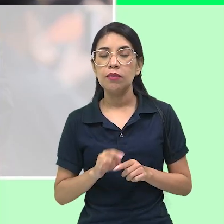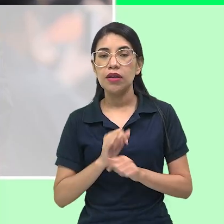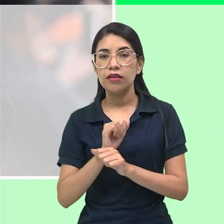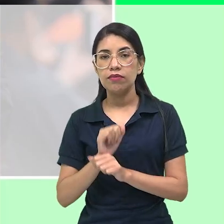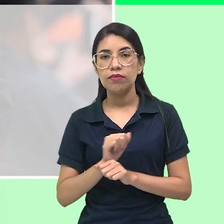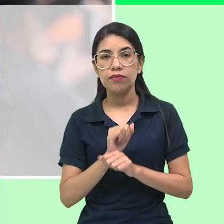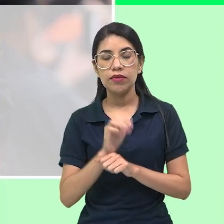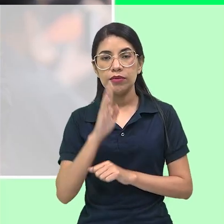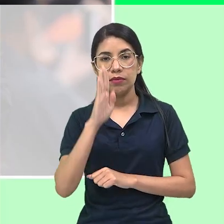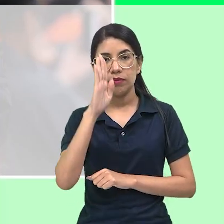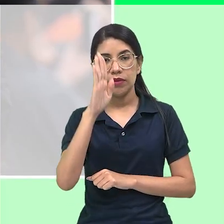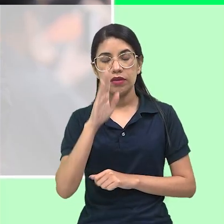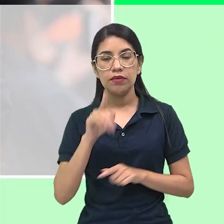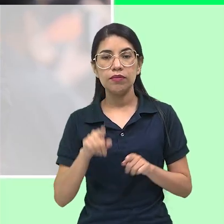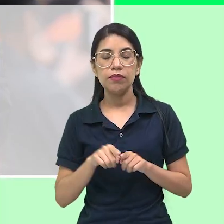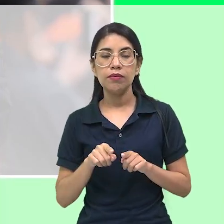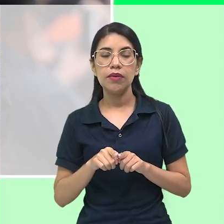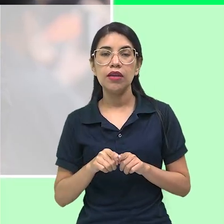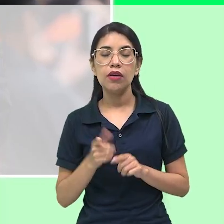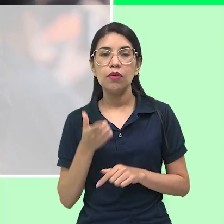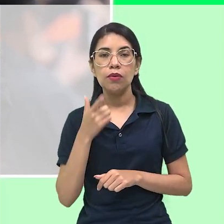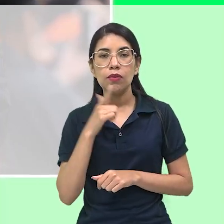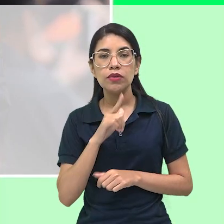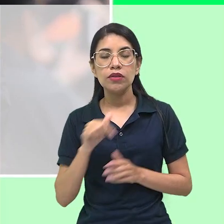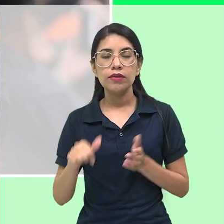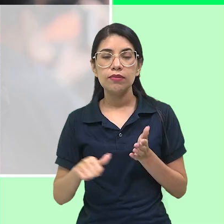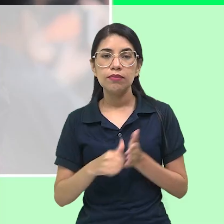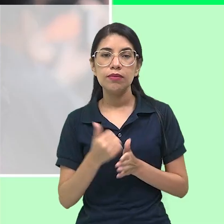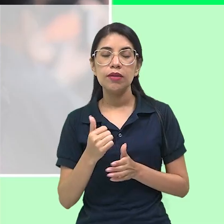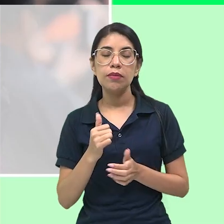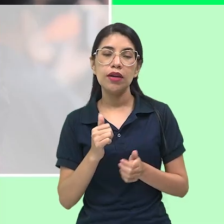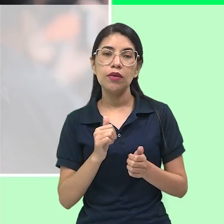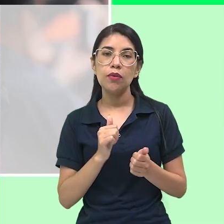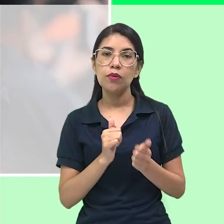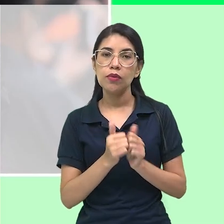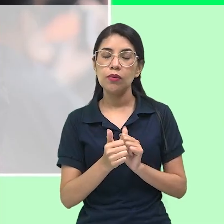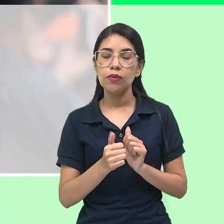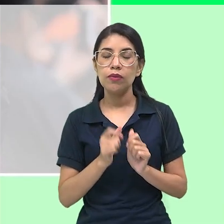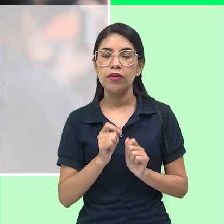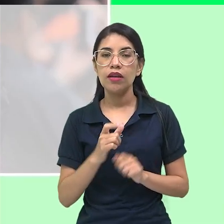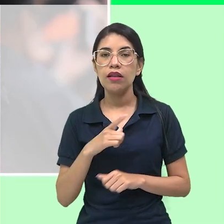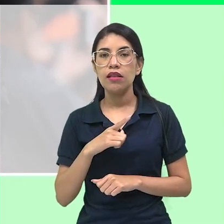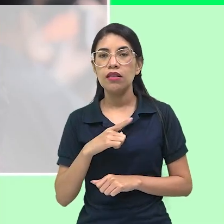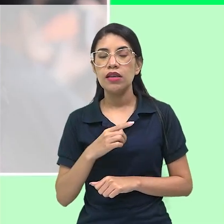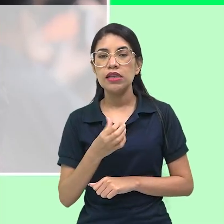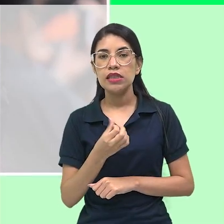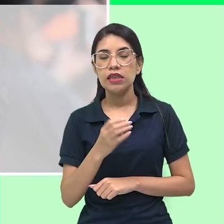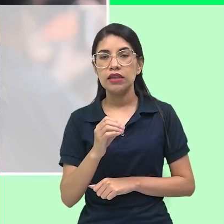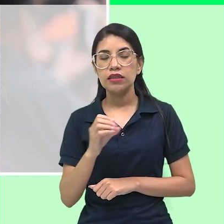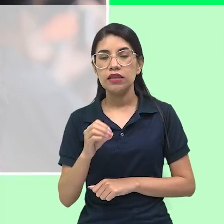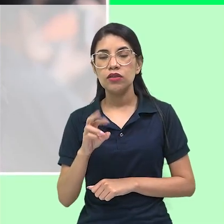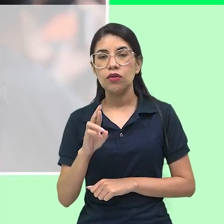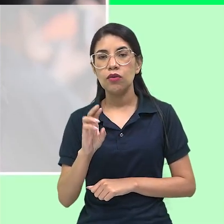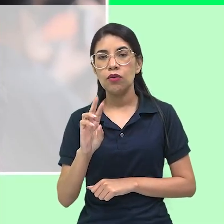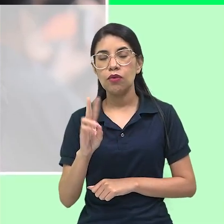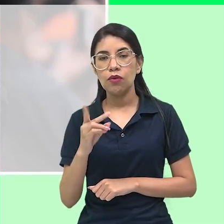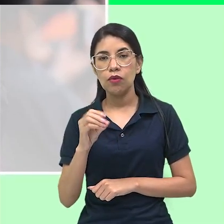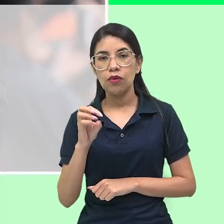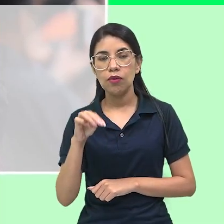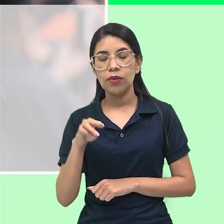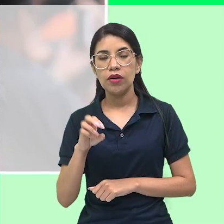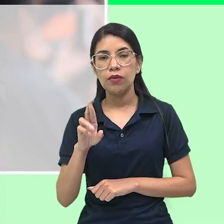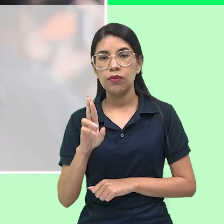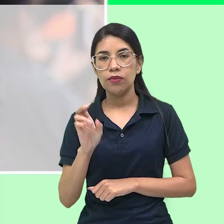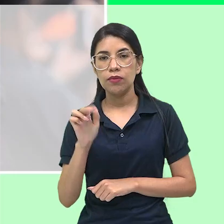da história da liga e ainda se tornou o primeiro jogador a ter pelo menos 600 home runs e